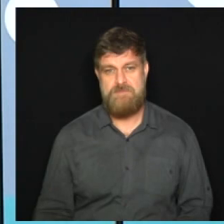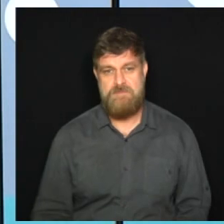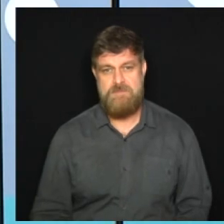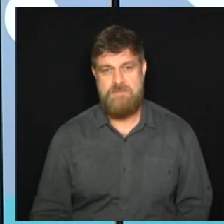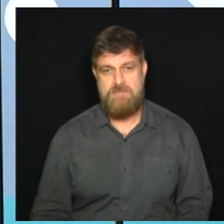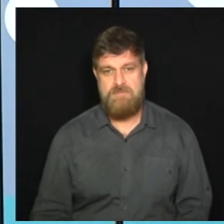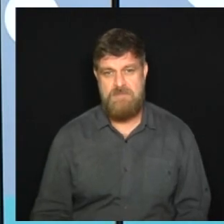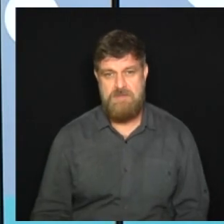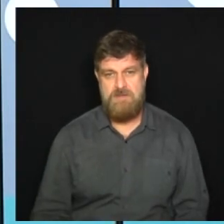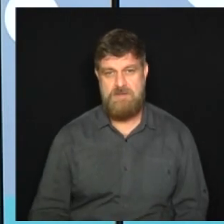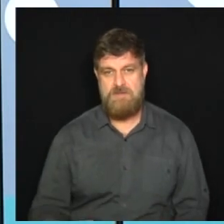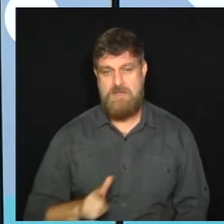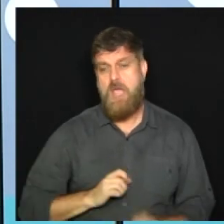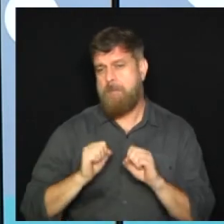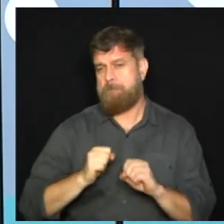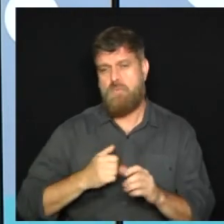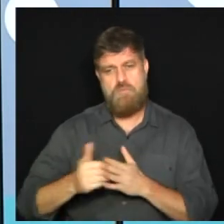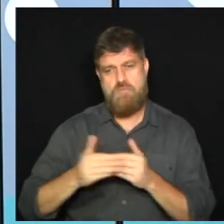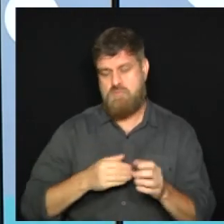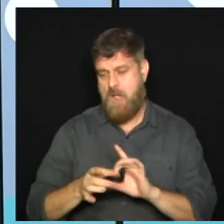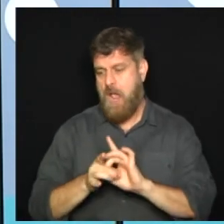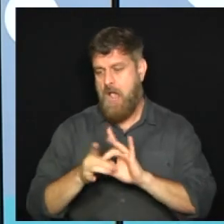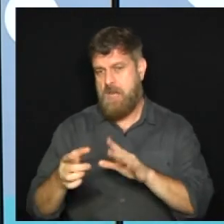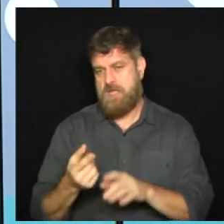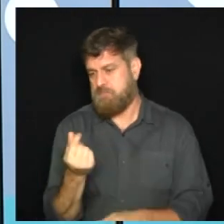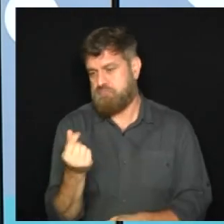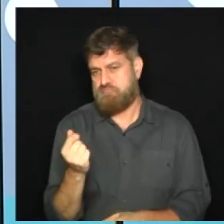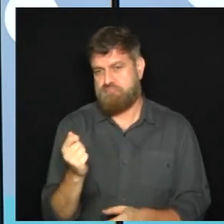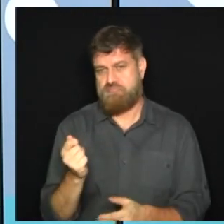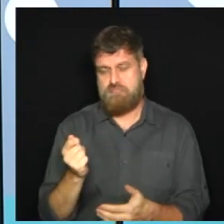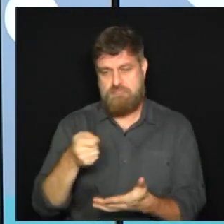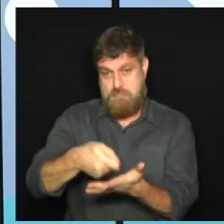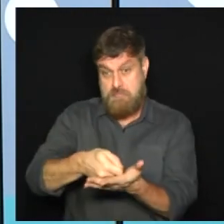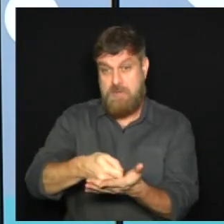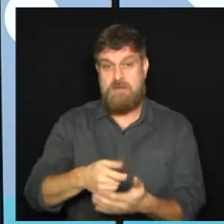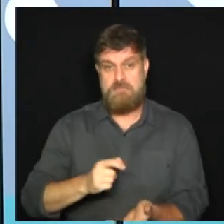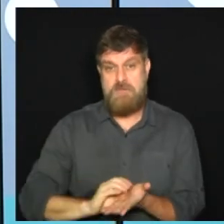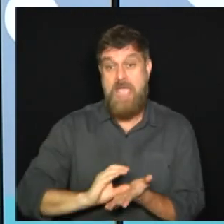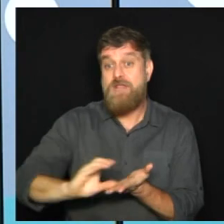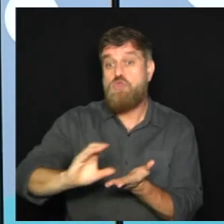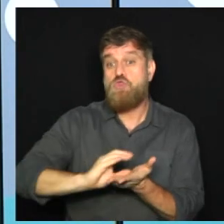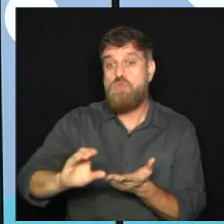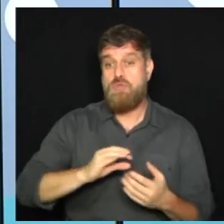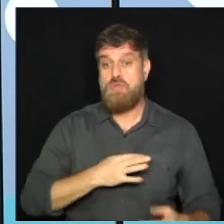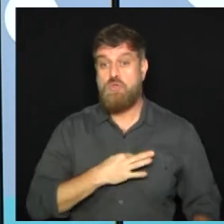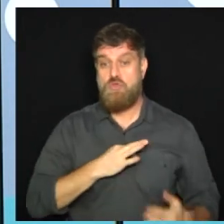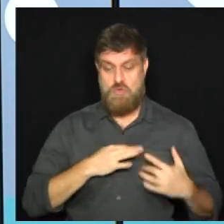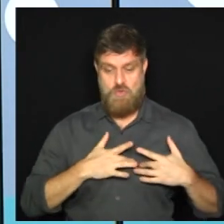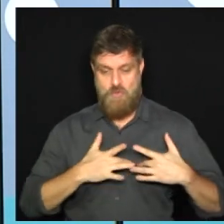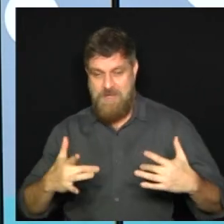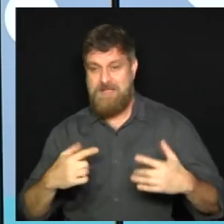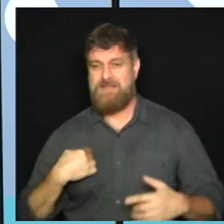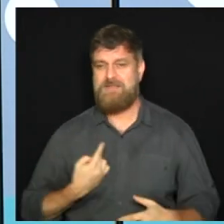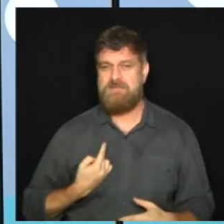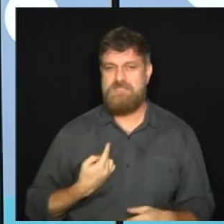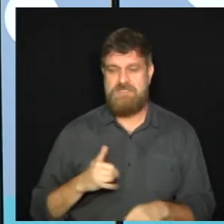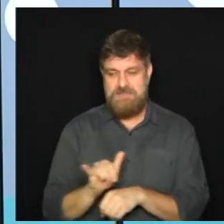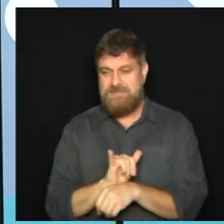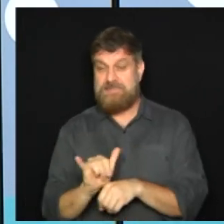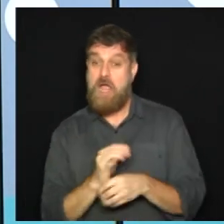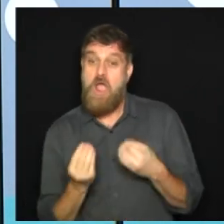deste ano. Já está bem perto. Veja como você pode ajudar. A vaquinha, o valor mínimo para doar lá é R$10, era o mínimo